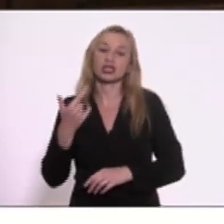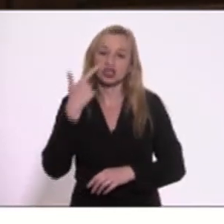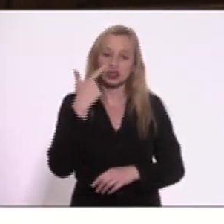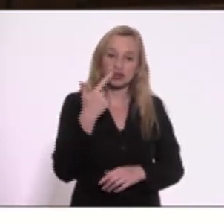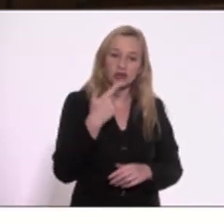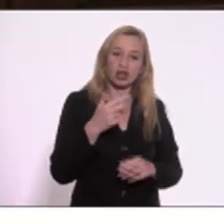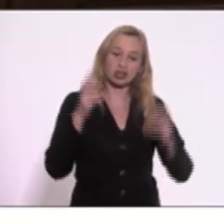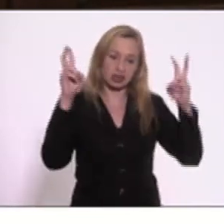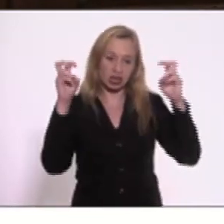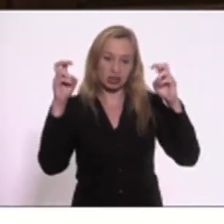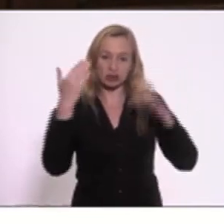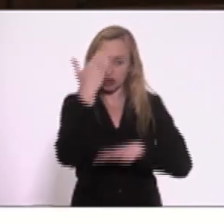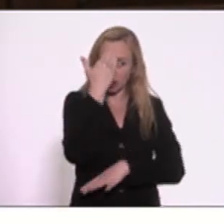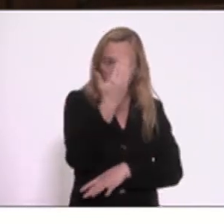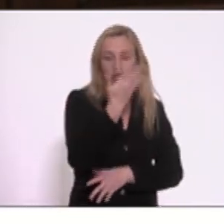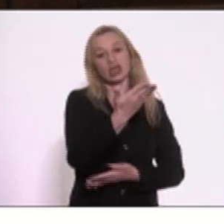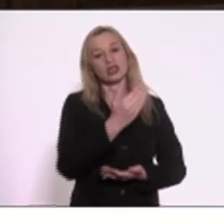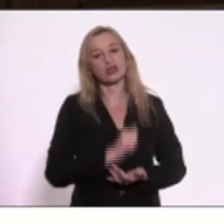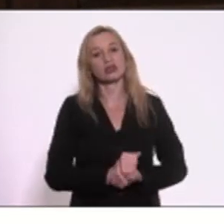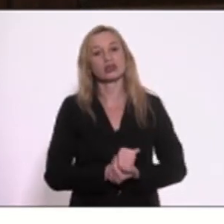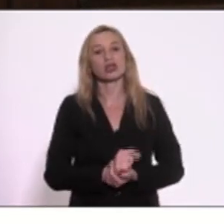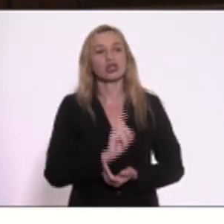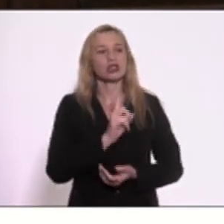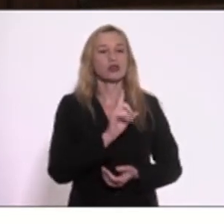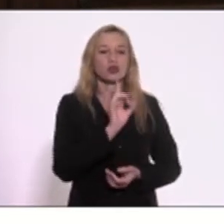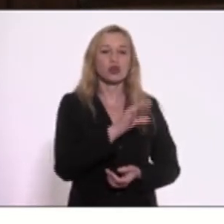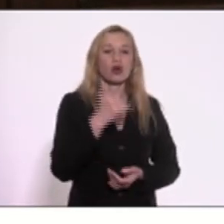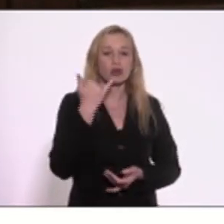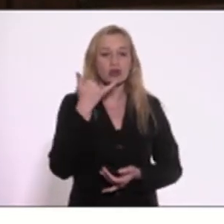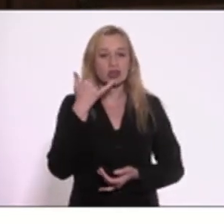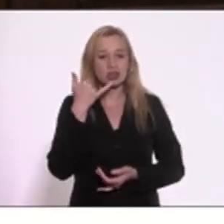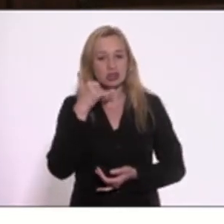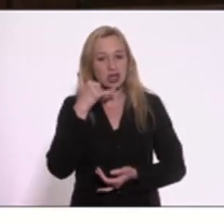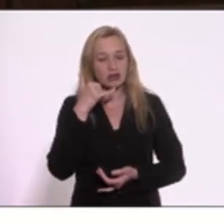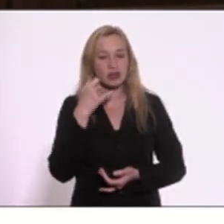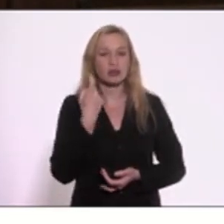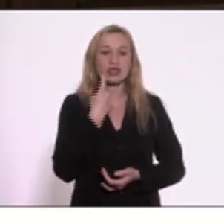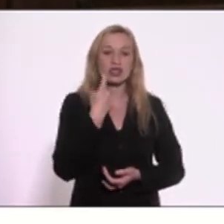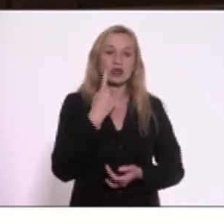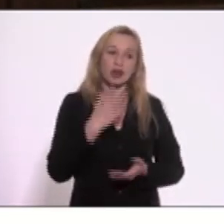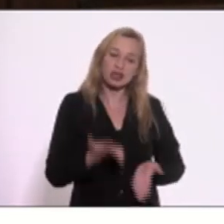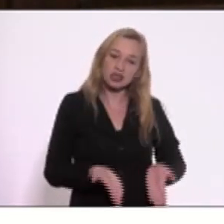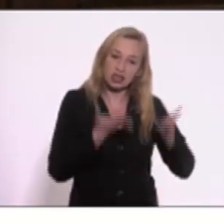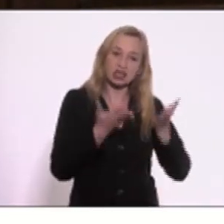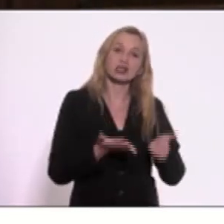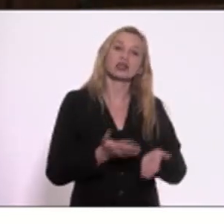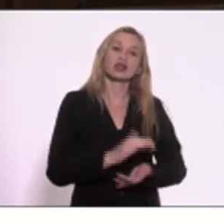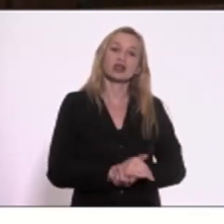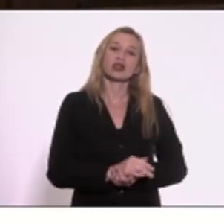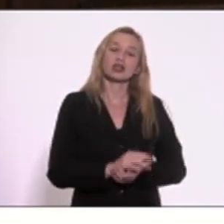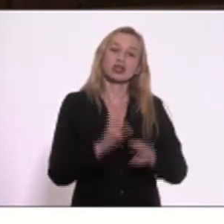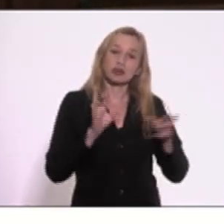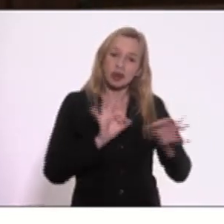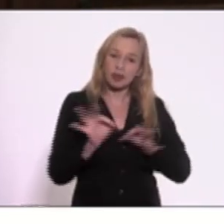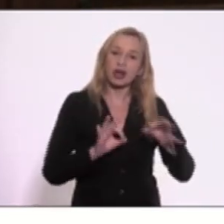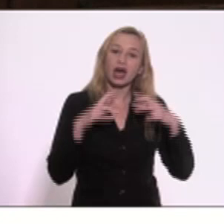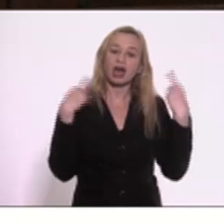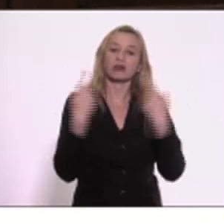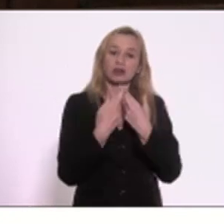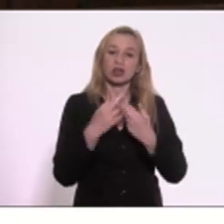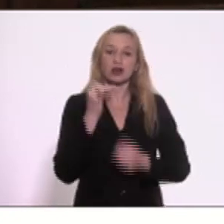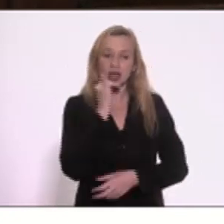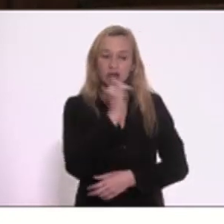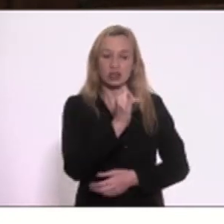eu agradeço a Vossa Excelência, não apenas o telefonema de sexta-feira, como também a iniciativa de organizar prontamente a reunião, hora